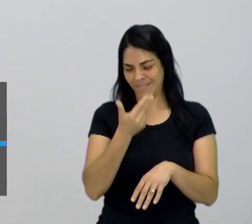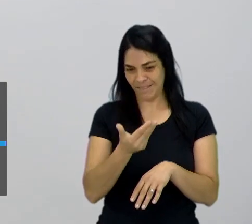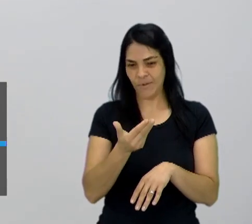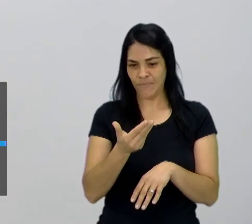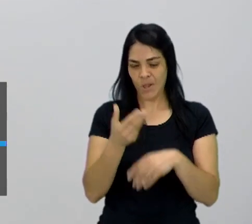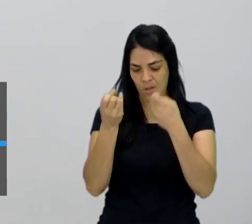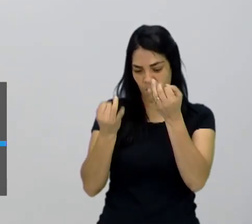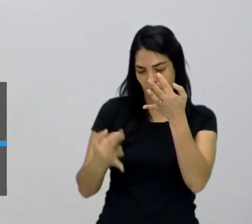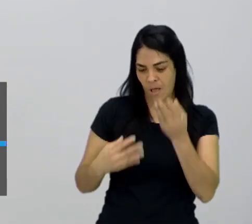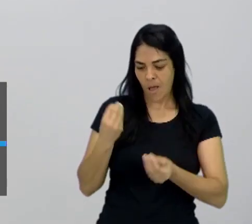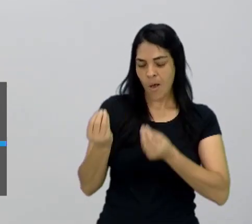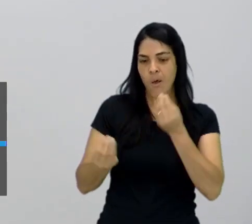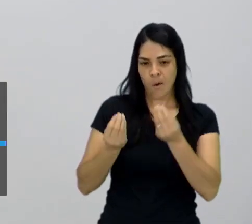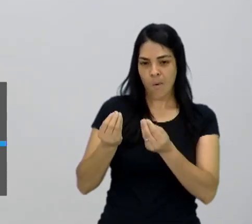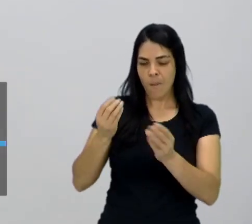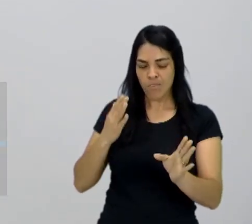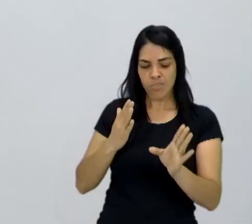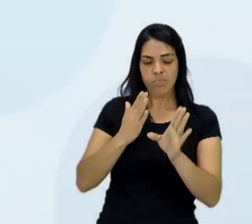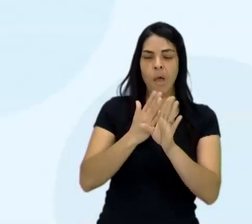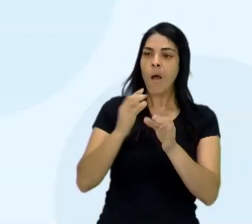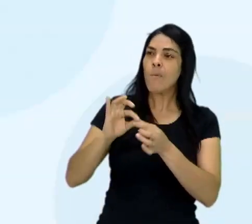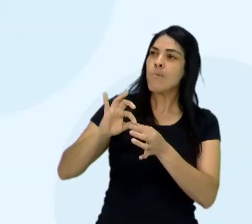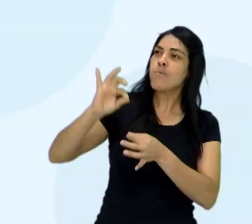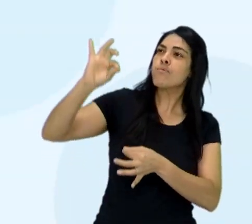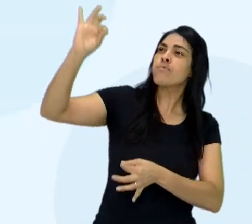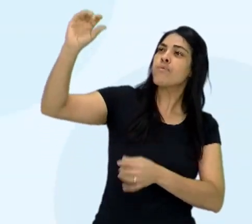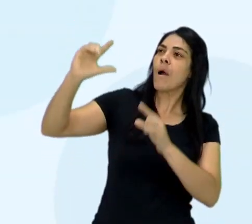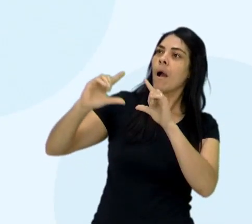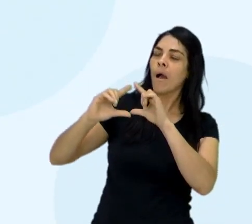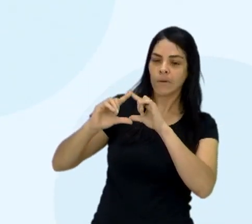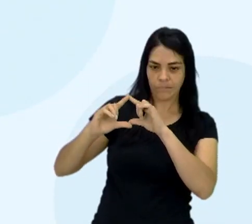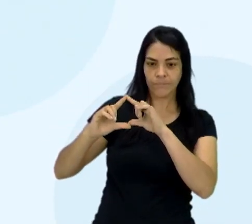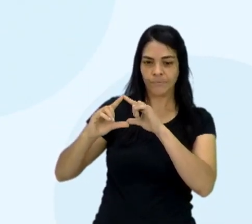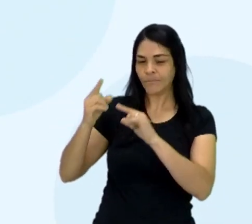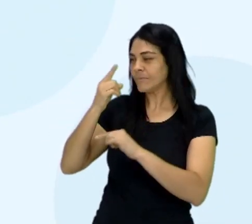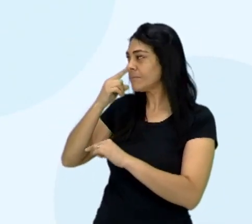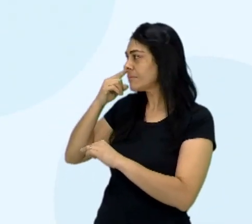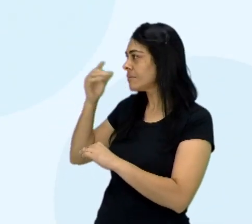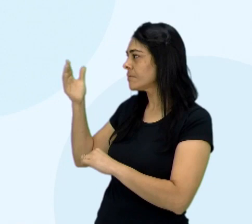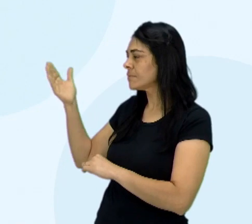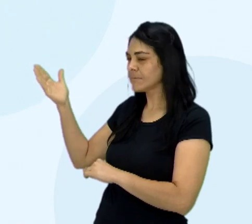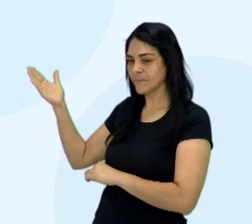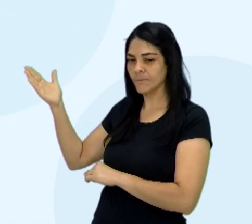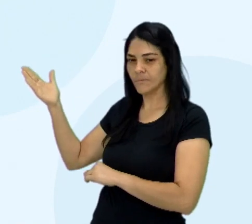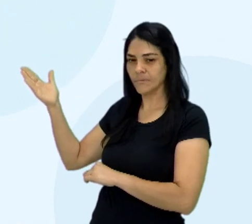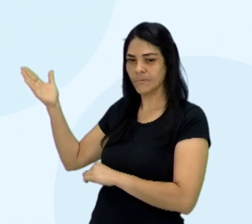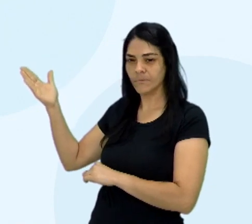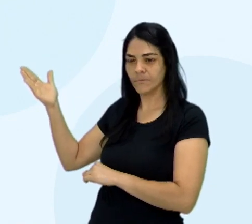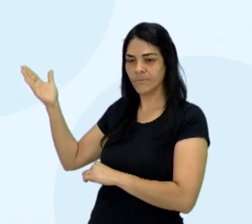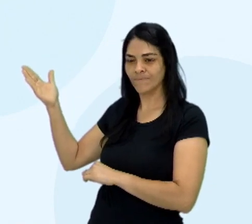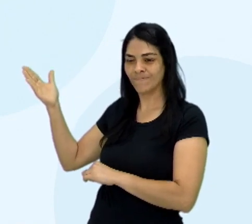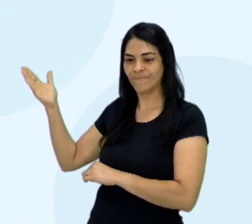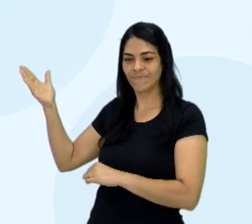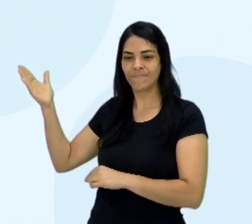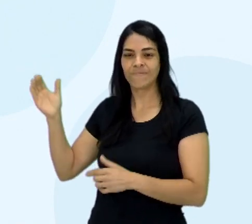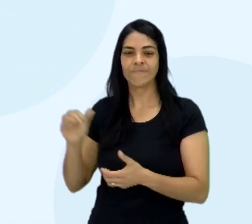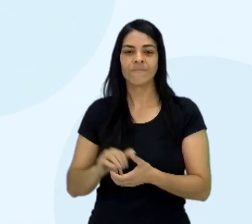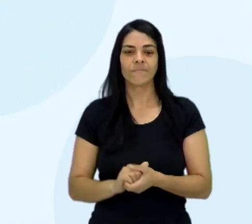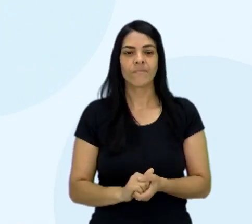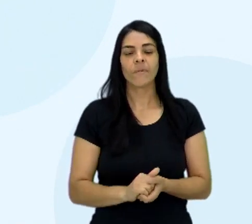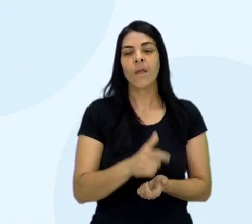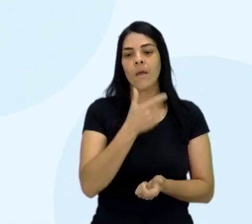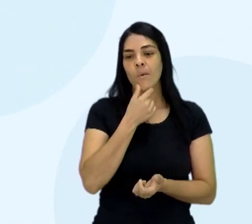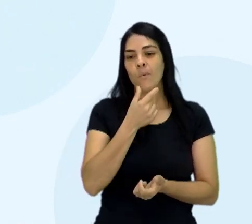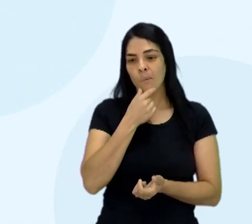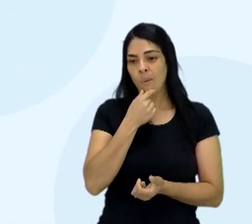descobriu a altura dessa pirâmide aí, ó. Olhando na tela, ó. De antemão, o que ele sabia, isso aí é um carinha que estava